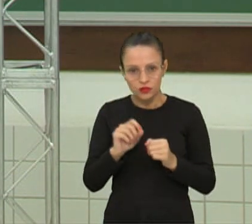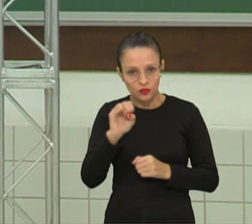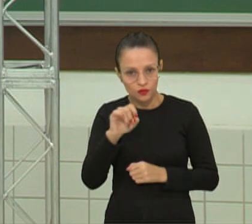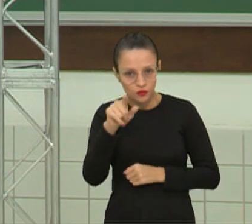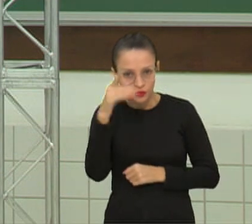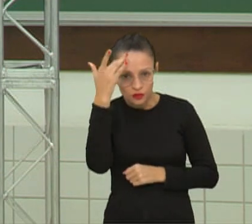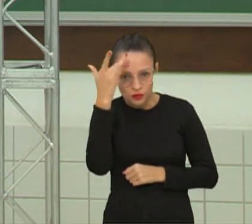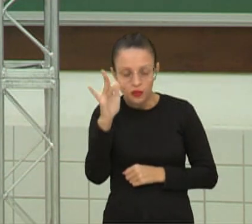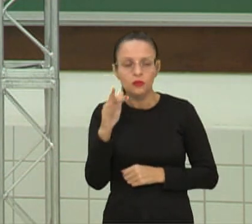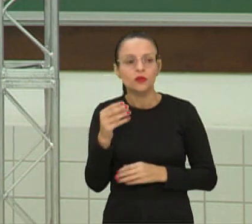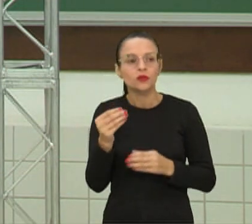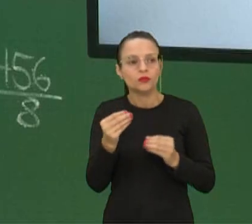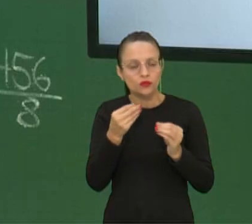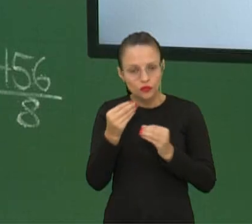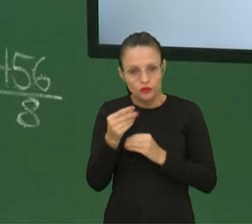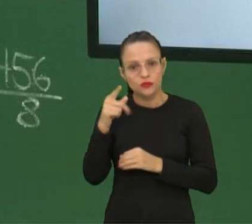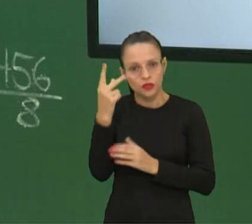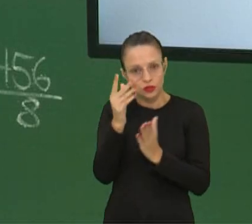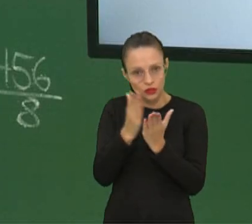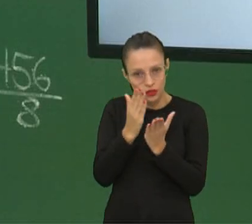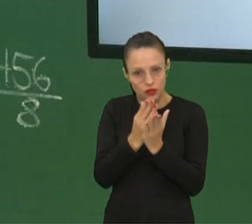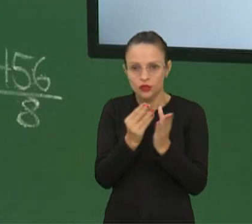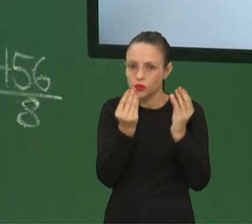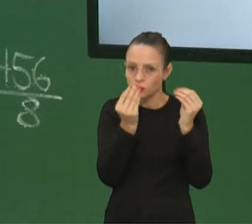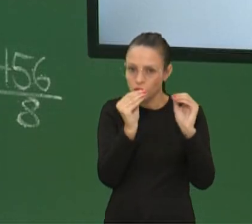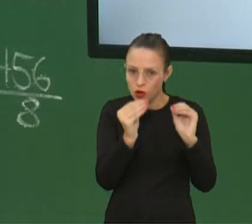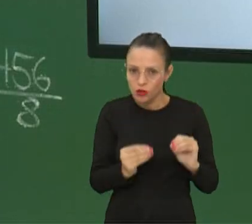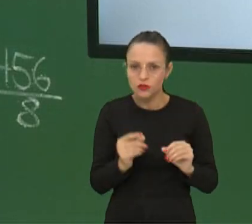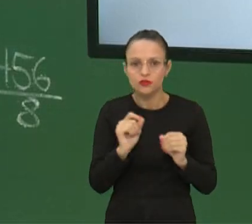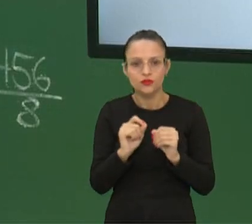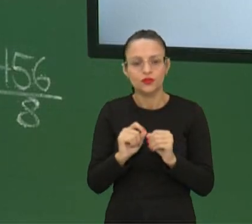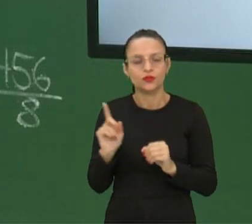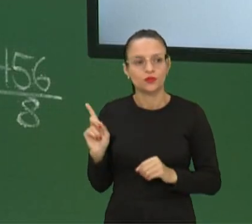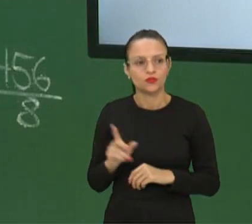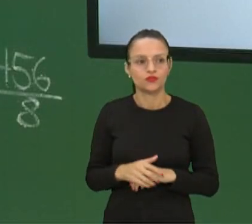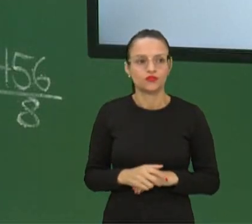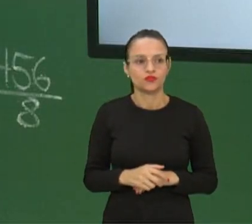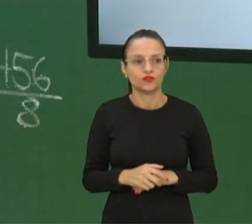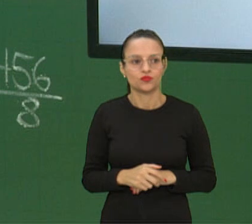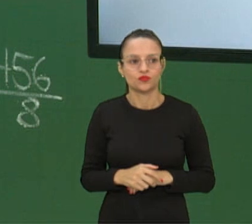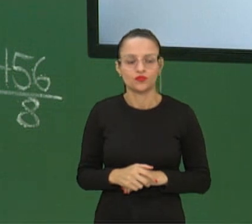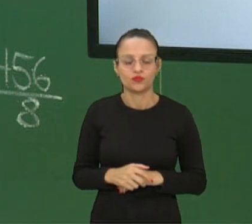sabe fazer, pega um cantinho aí do teu caderno e monta a conta, ué.